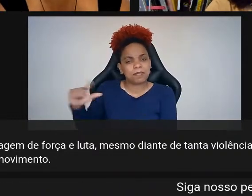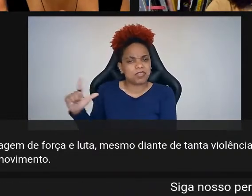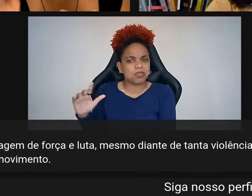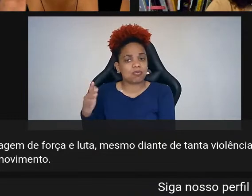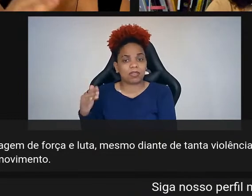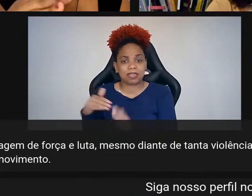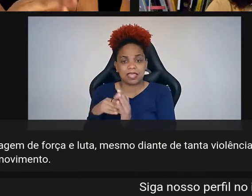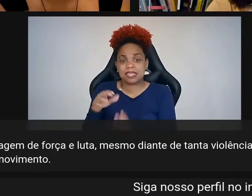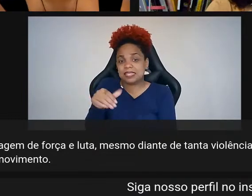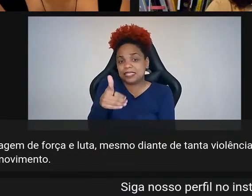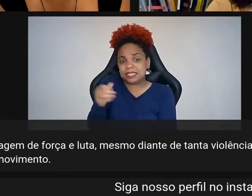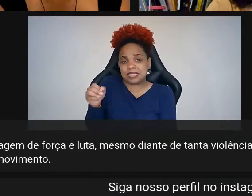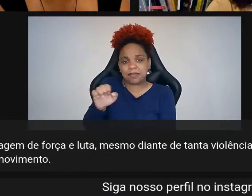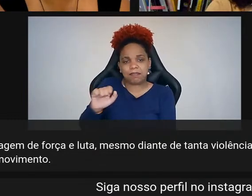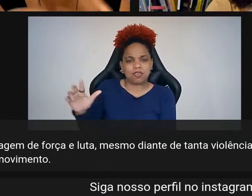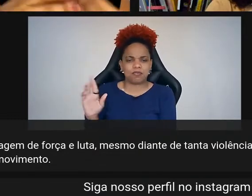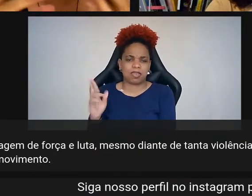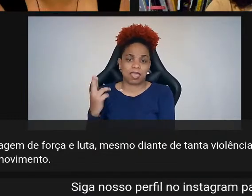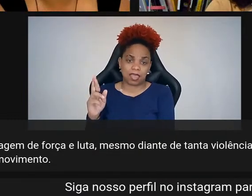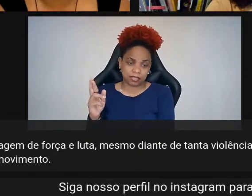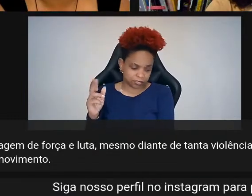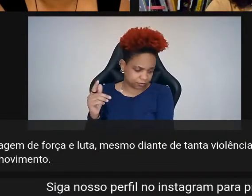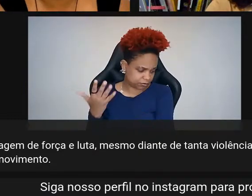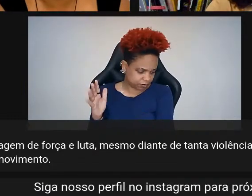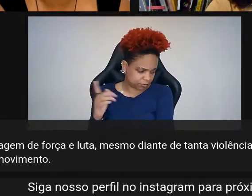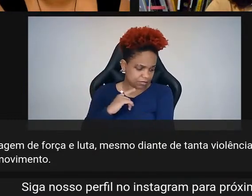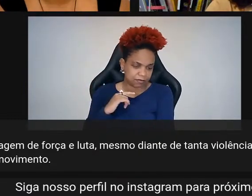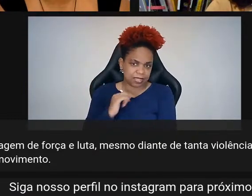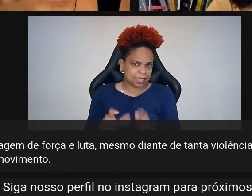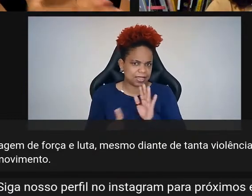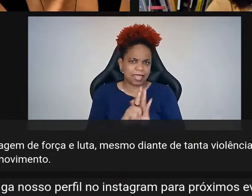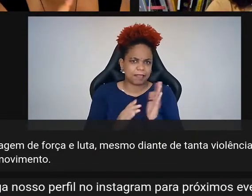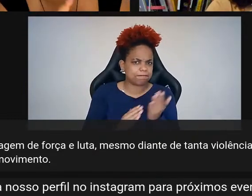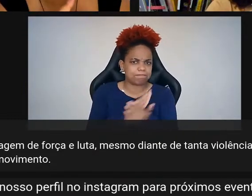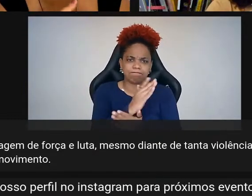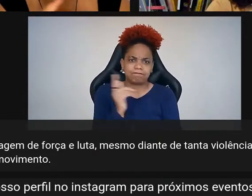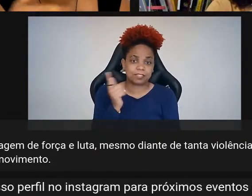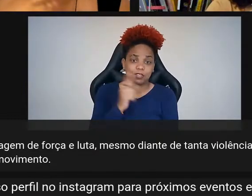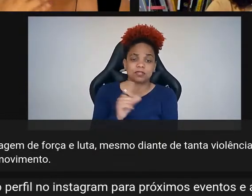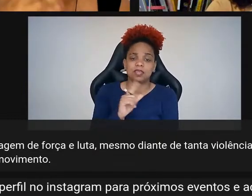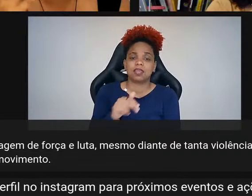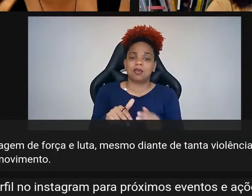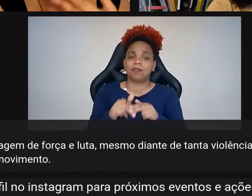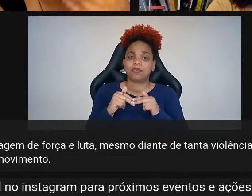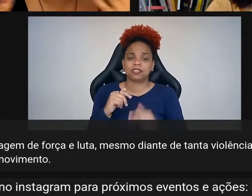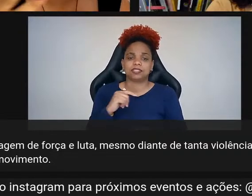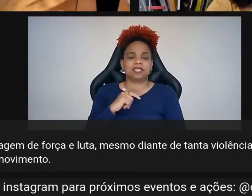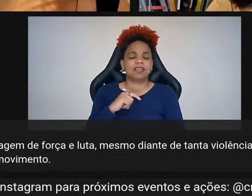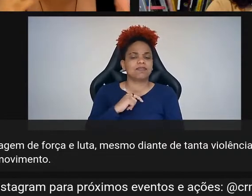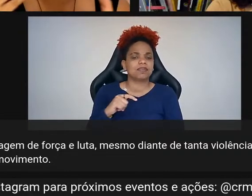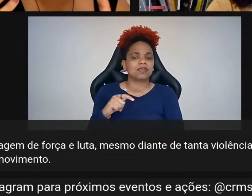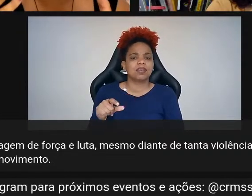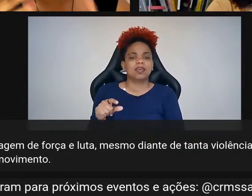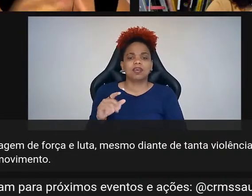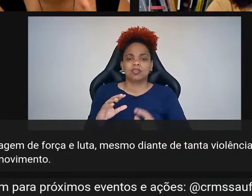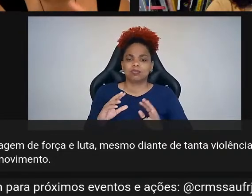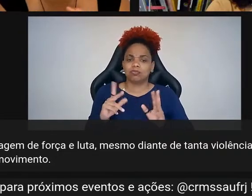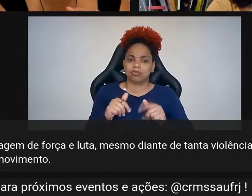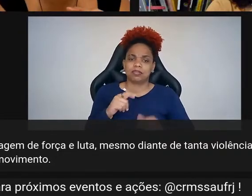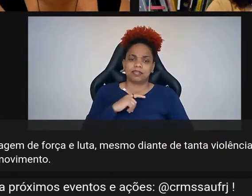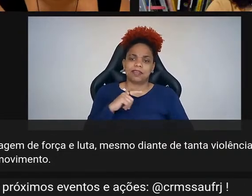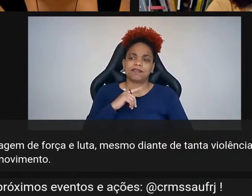investimento e a gente não consegue passar sequer uma lei sobre isso, porque temos uma bancada ali do boi, da bala, da